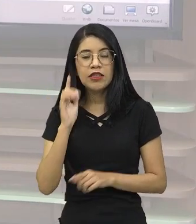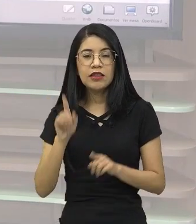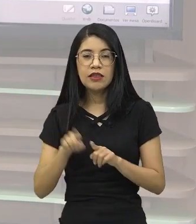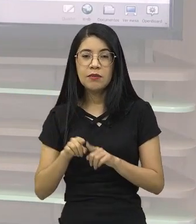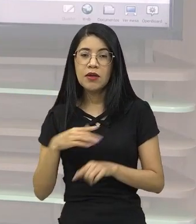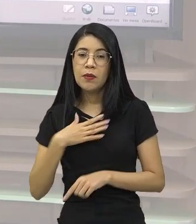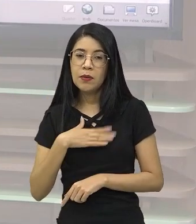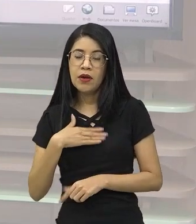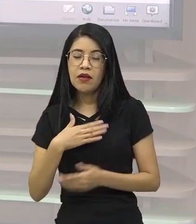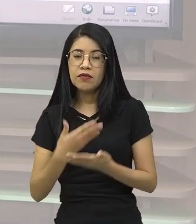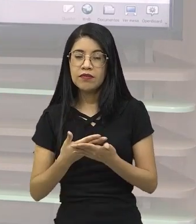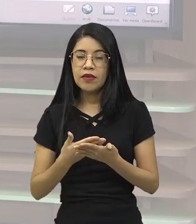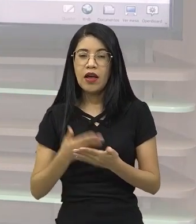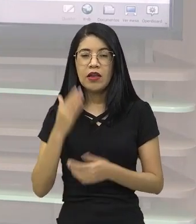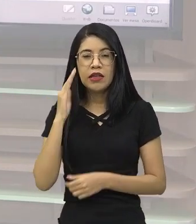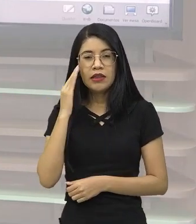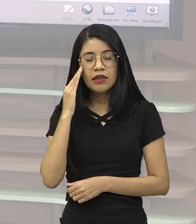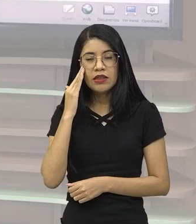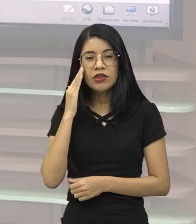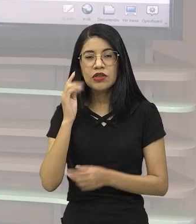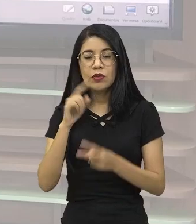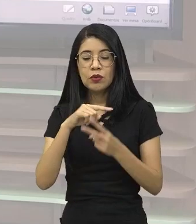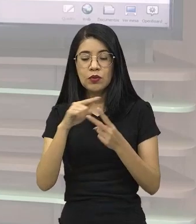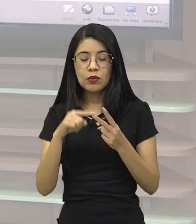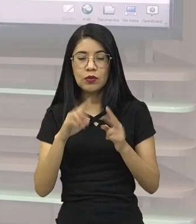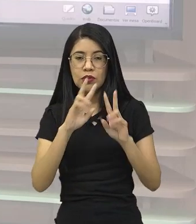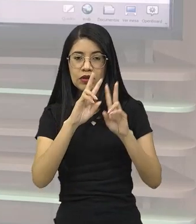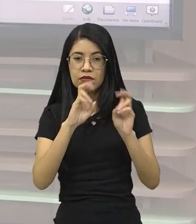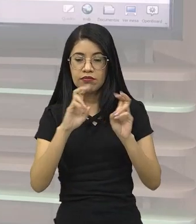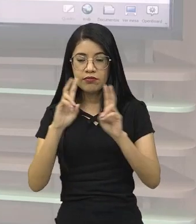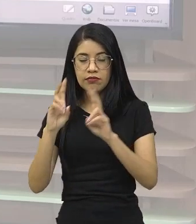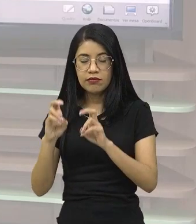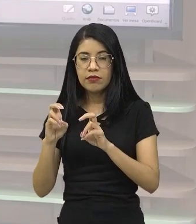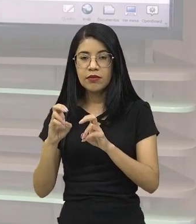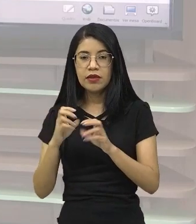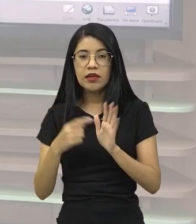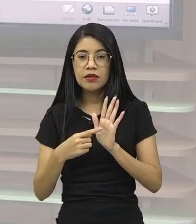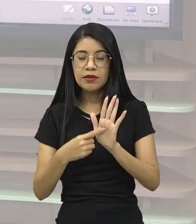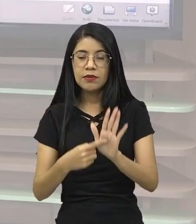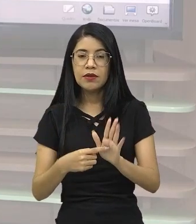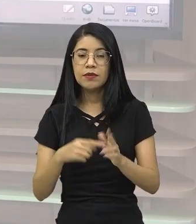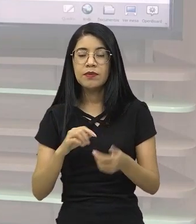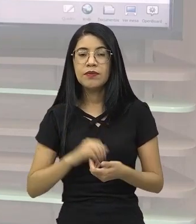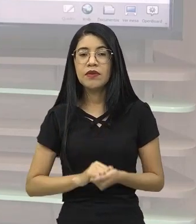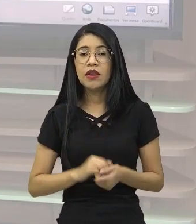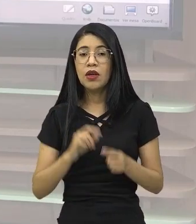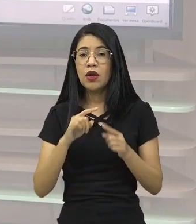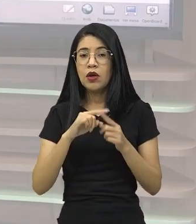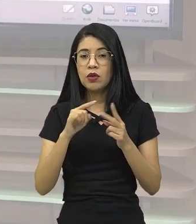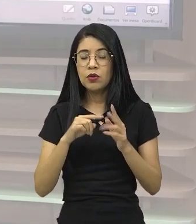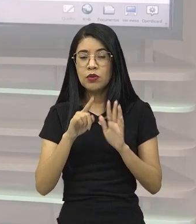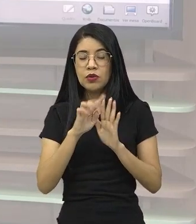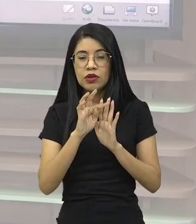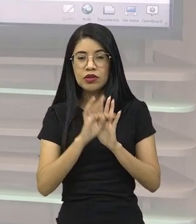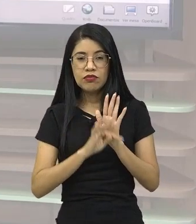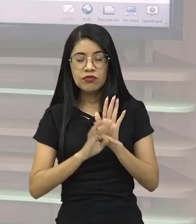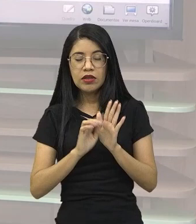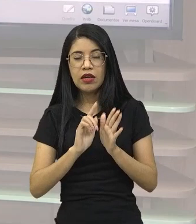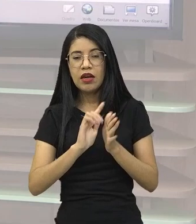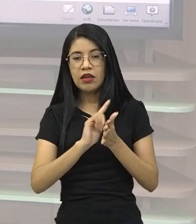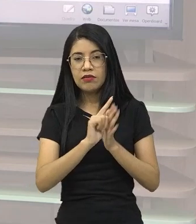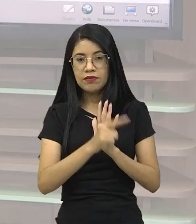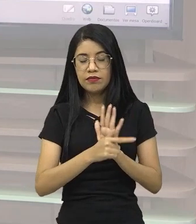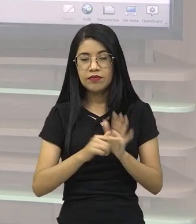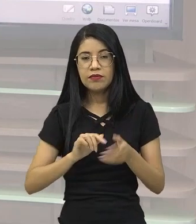gostado, tenha entendido sobre os dois assuntos que trouxemos. Trouxemos 2 tipos de gêneros textuais, né?